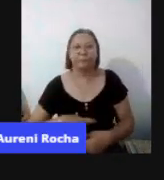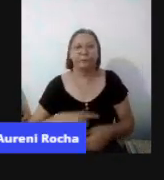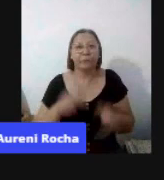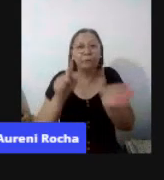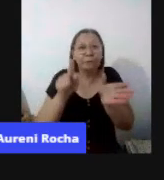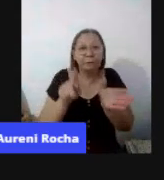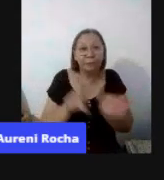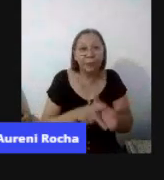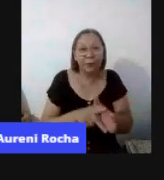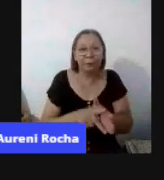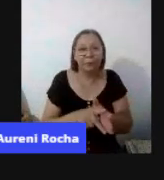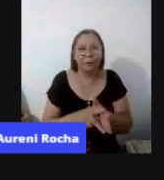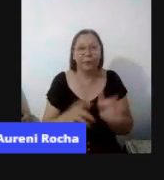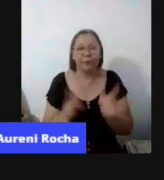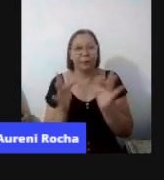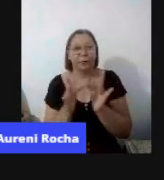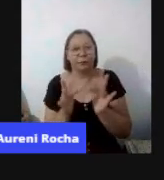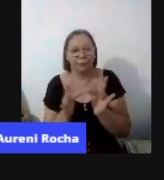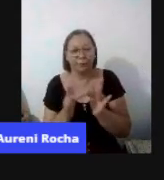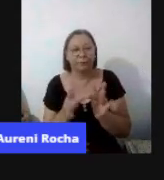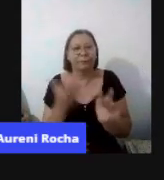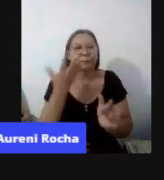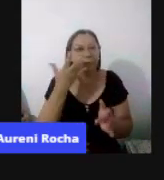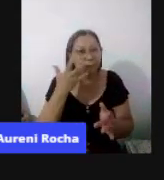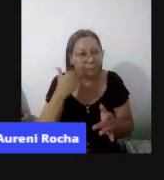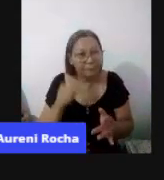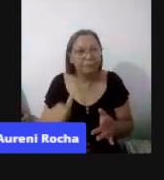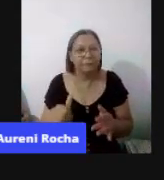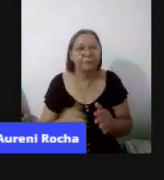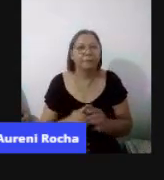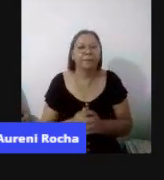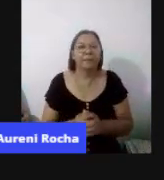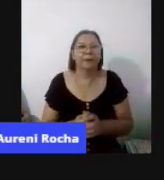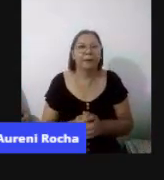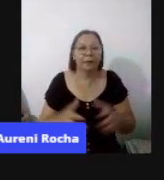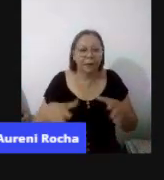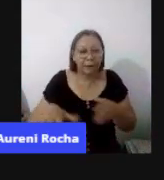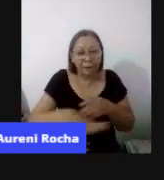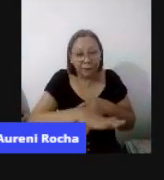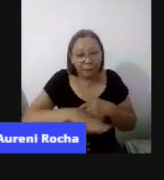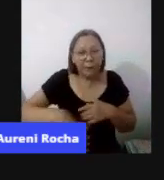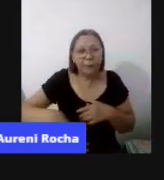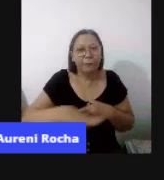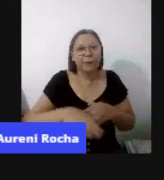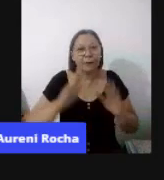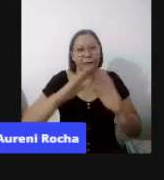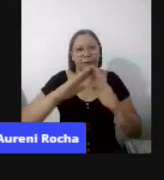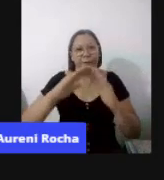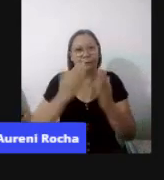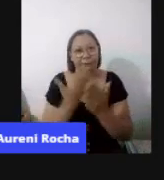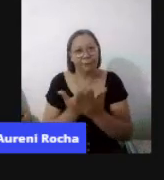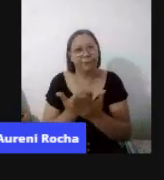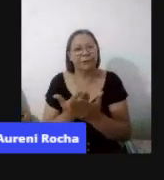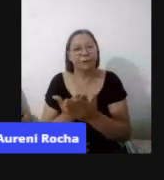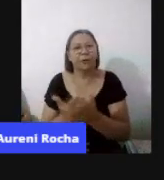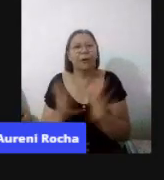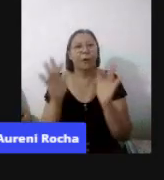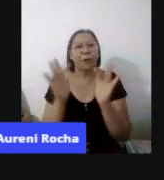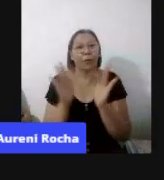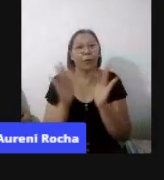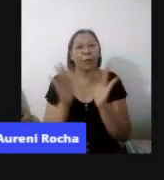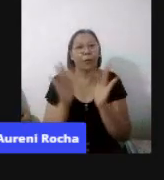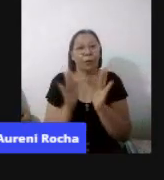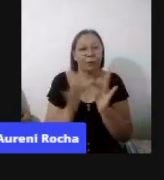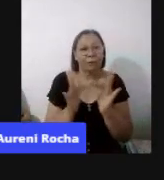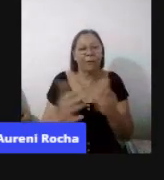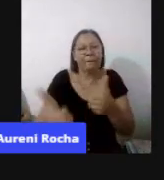dentro do ambiente escolar, dentro do ambiente institucional, esse contato muito mais próximo dele